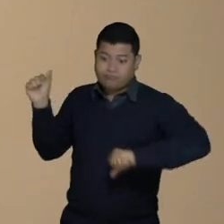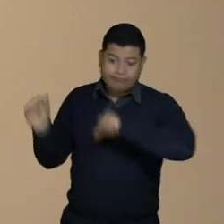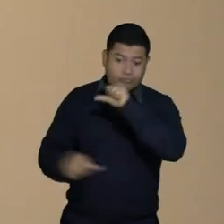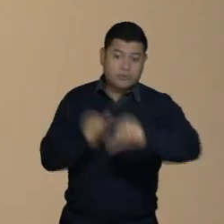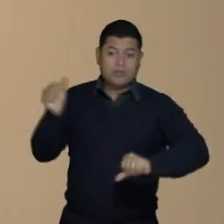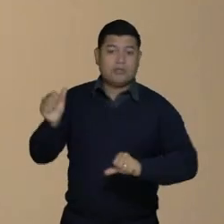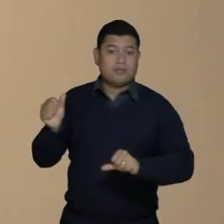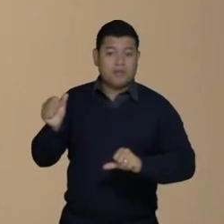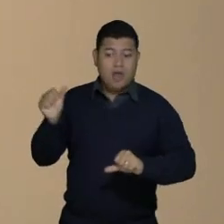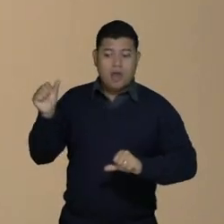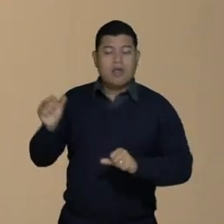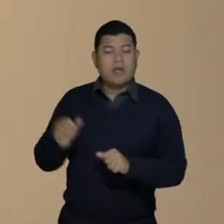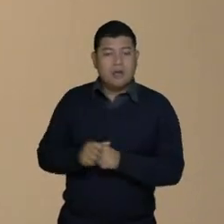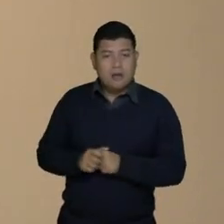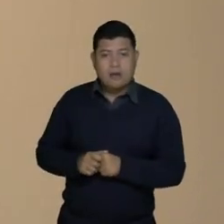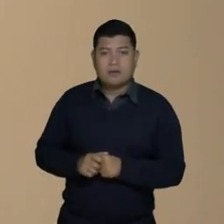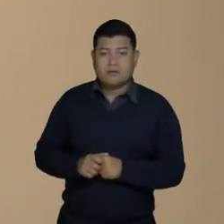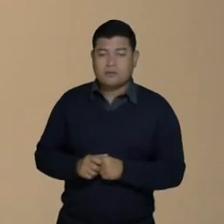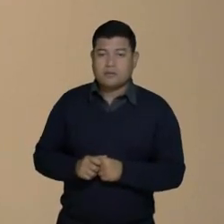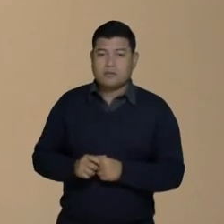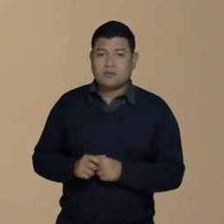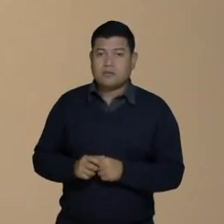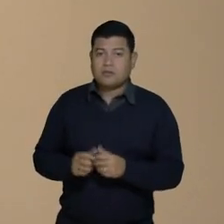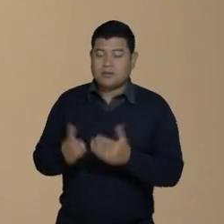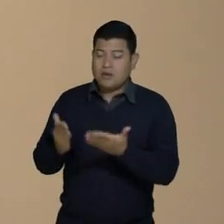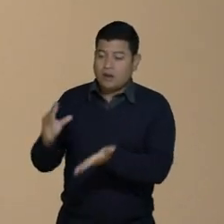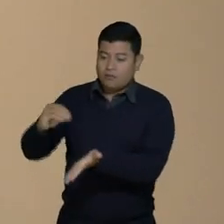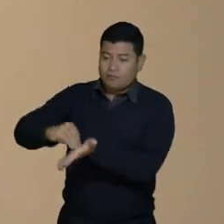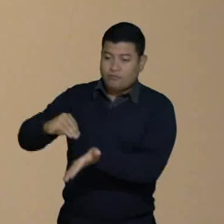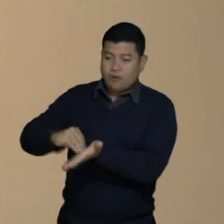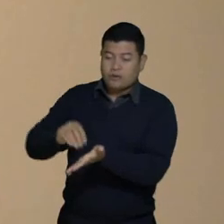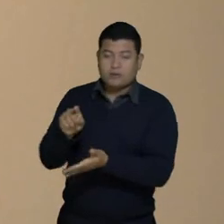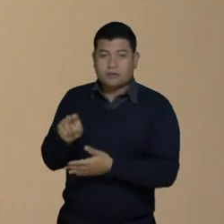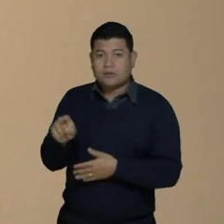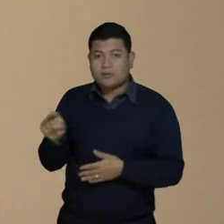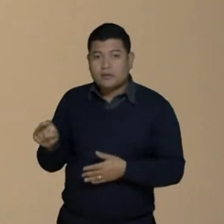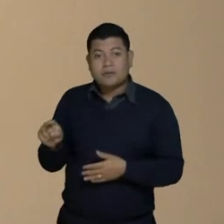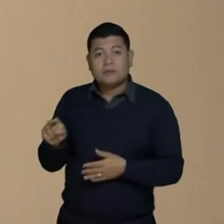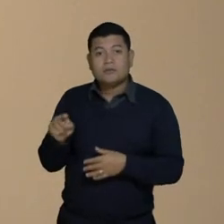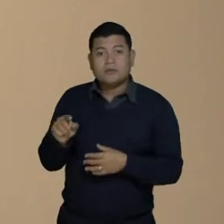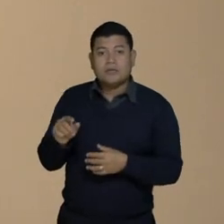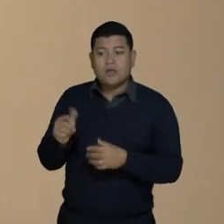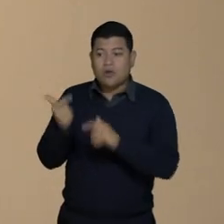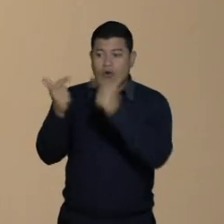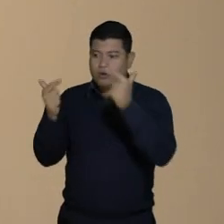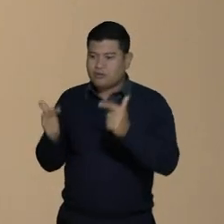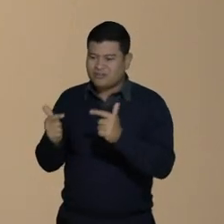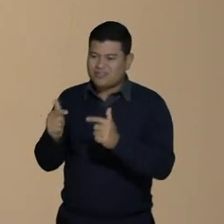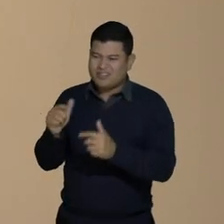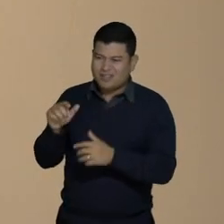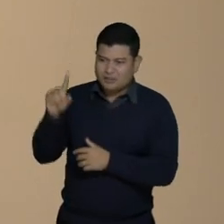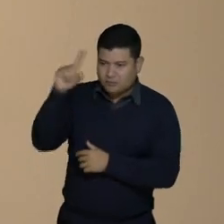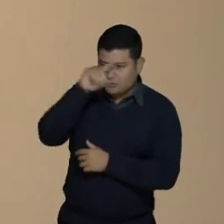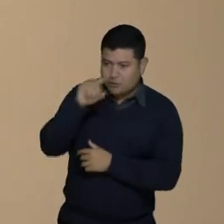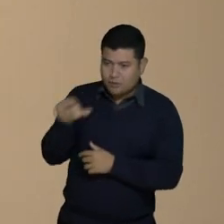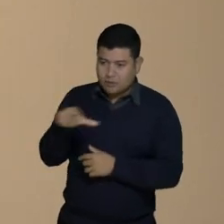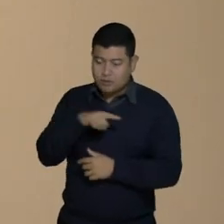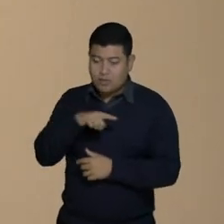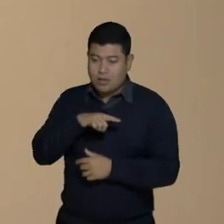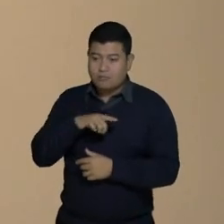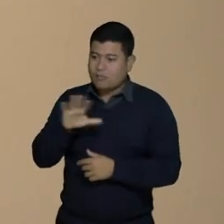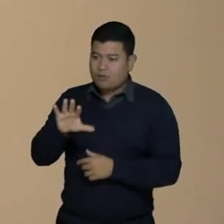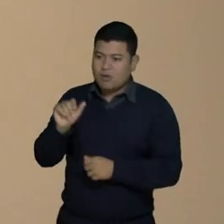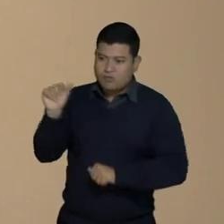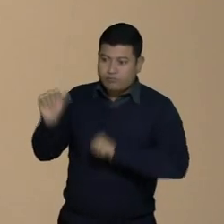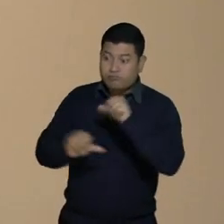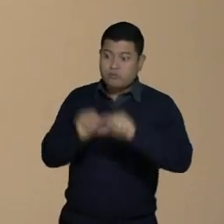aquilo que de que falta em outras habilidades é aquilo que